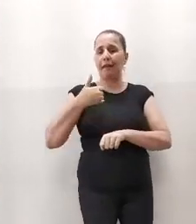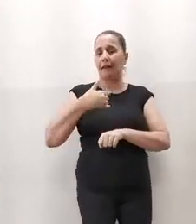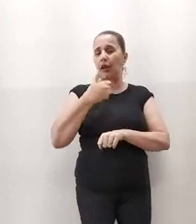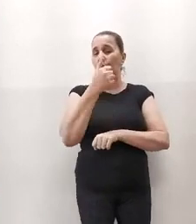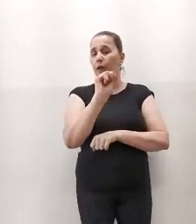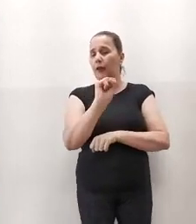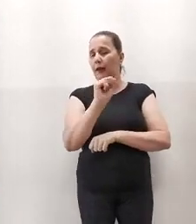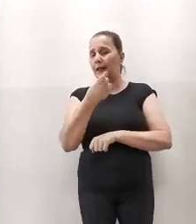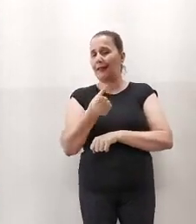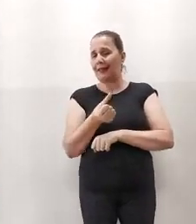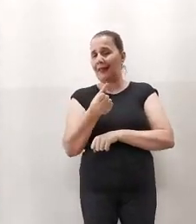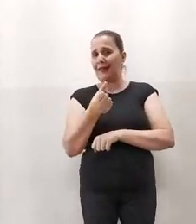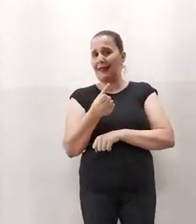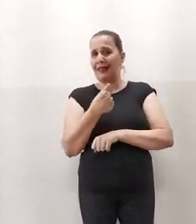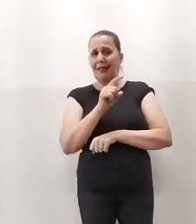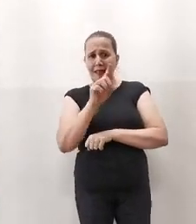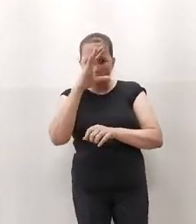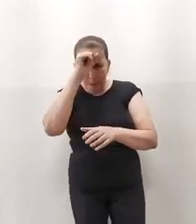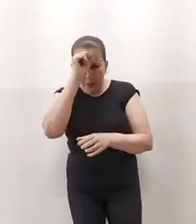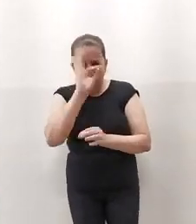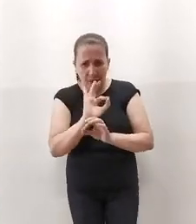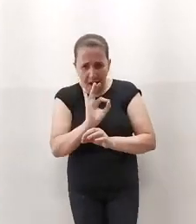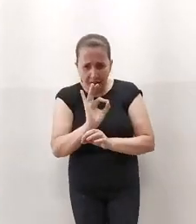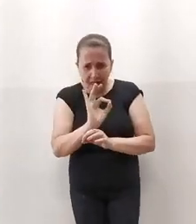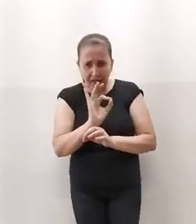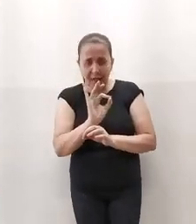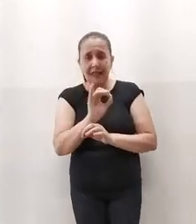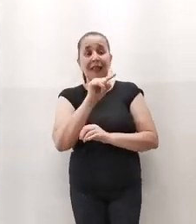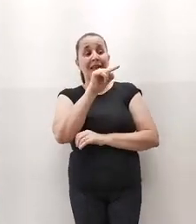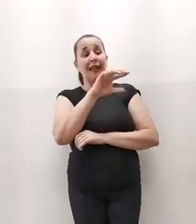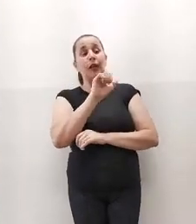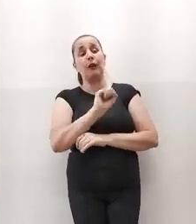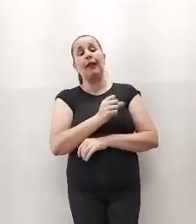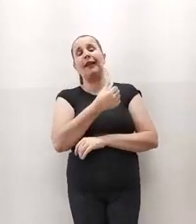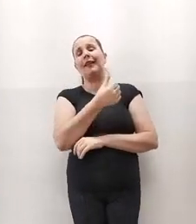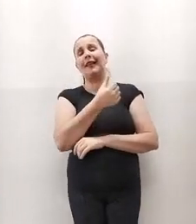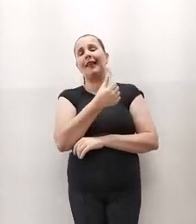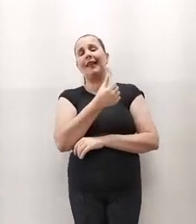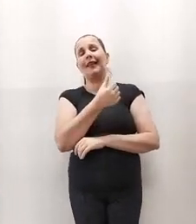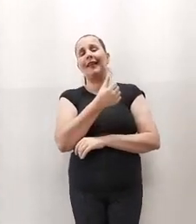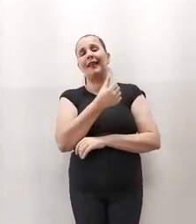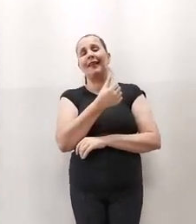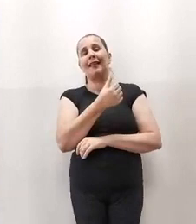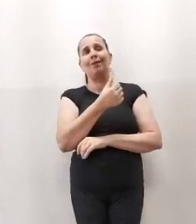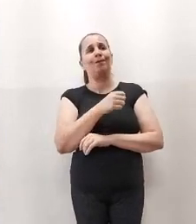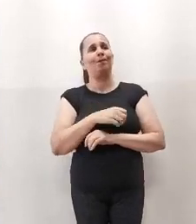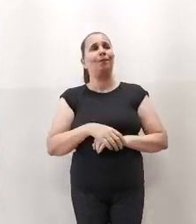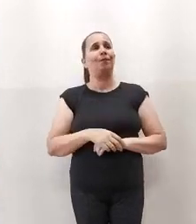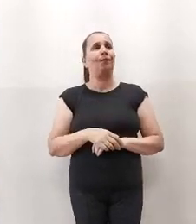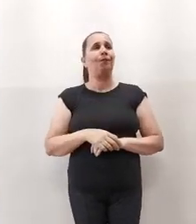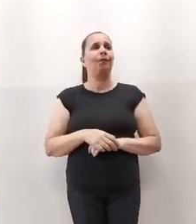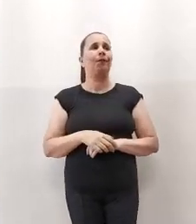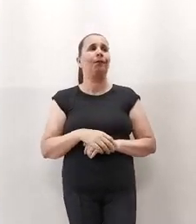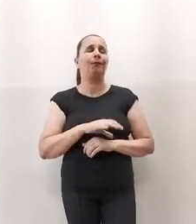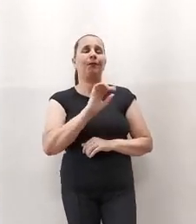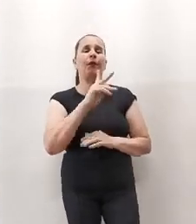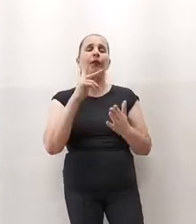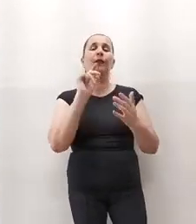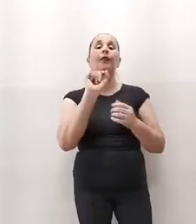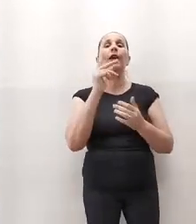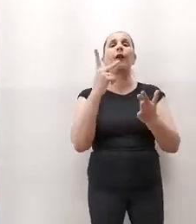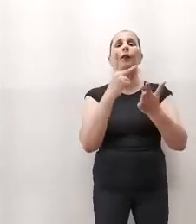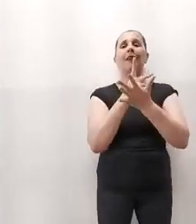aprendeu ainda? Você tem 30 e não aprende? Ele tinha 86, irmão, 86. Só que o que